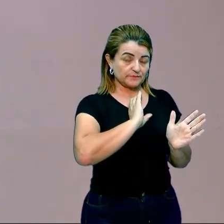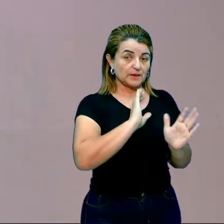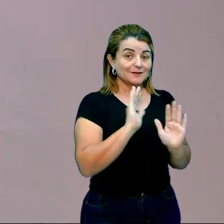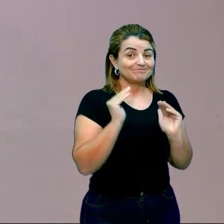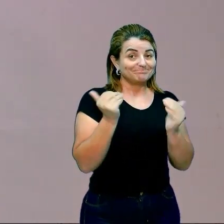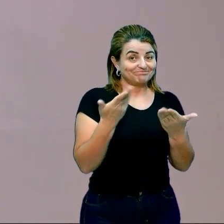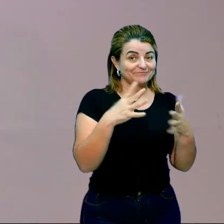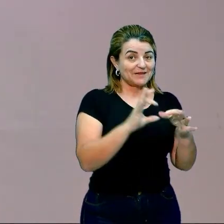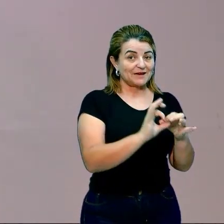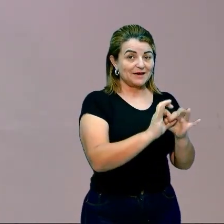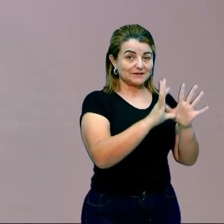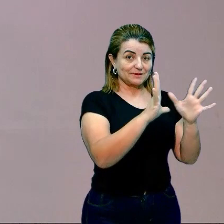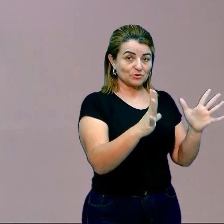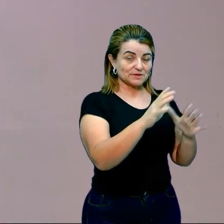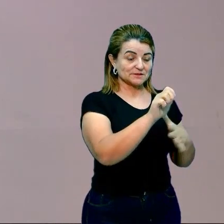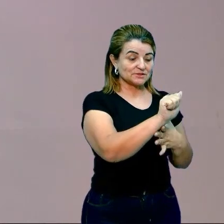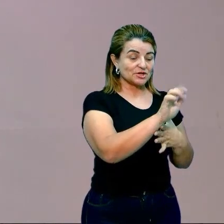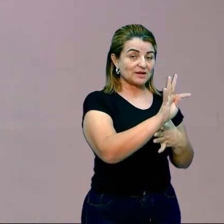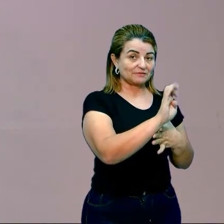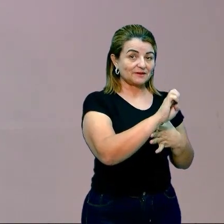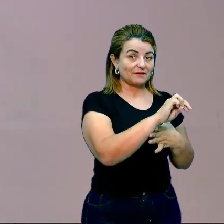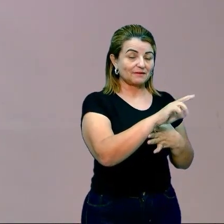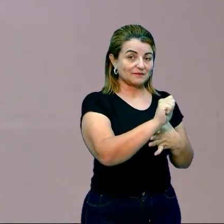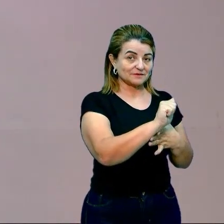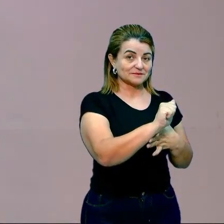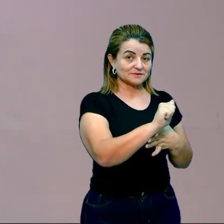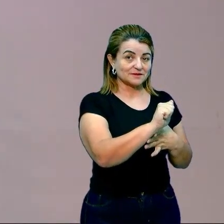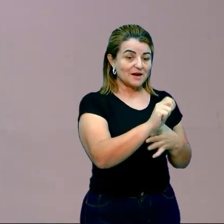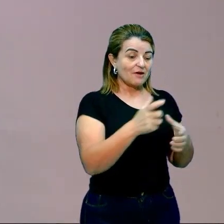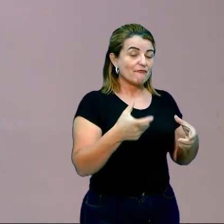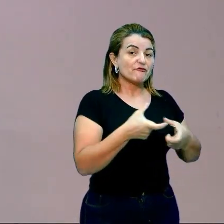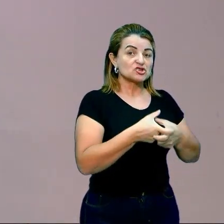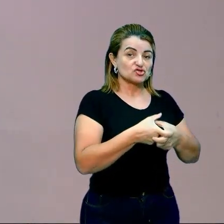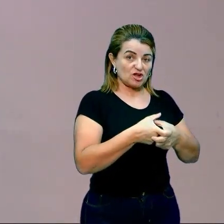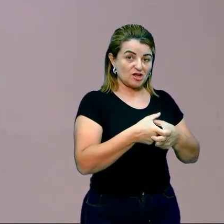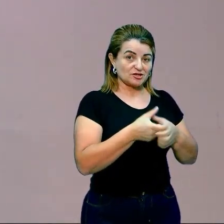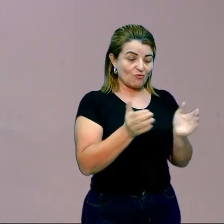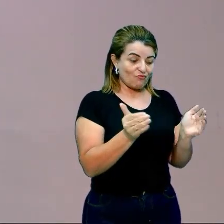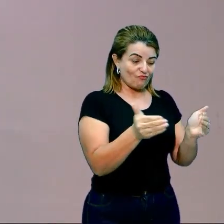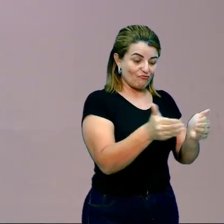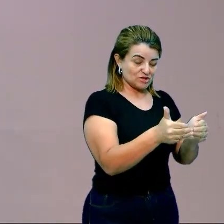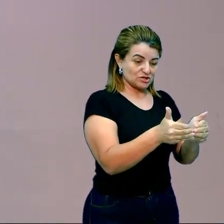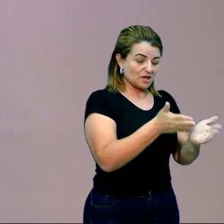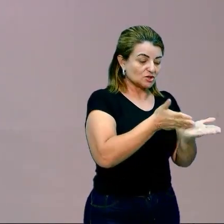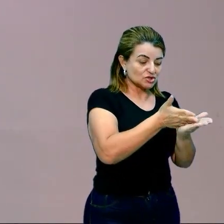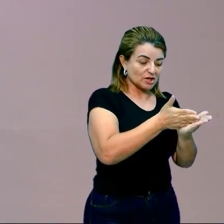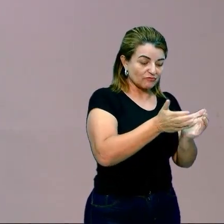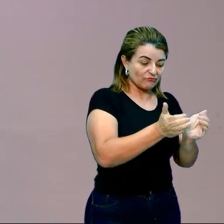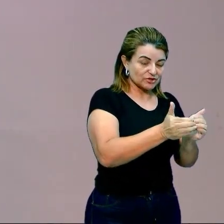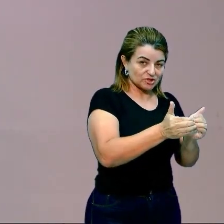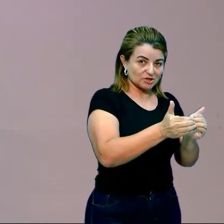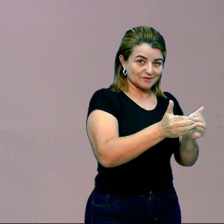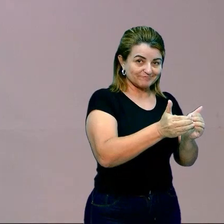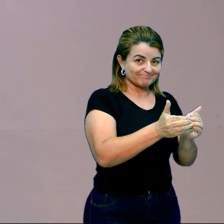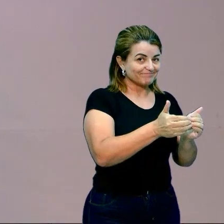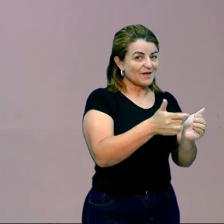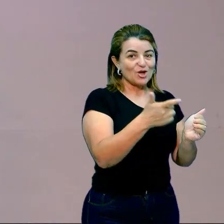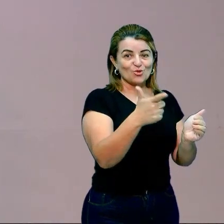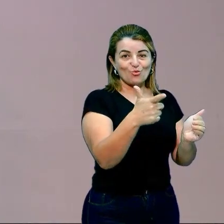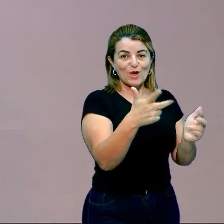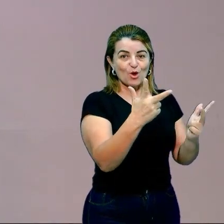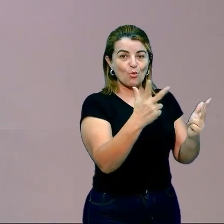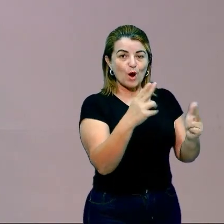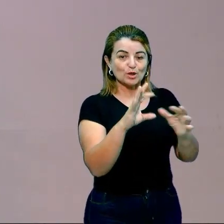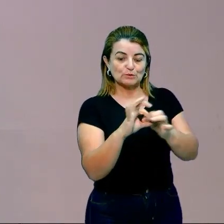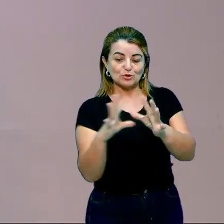democracia ateniense ela era restrita e direta né não é essa democracia Que